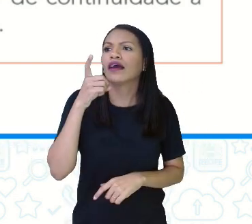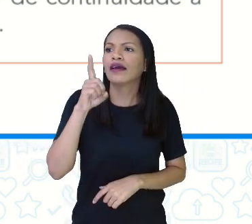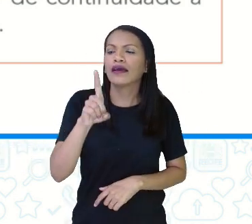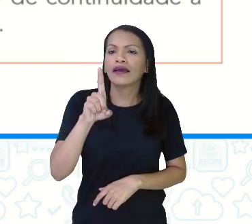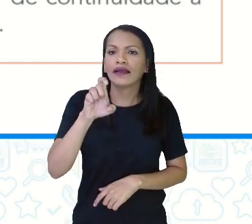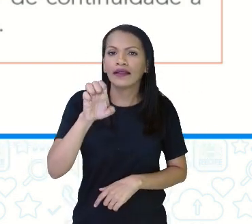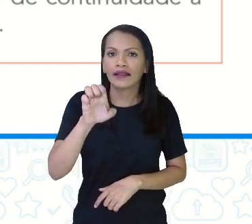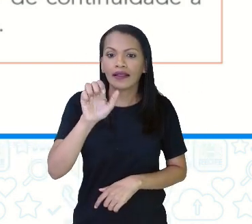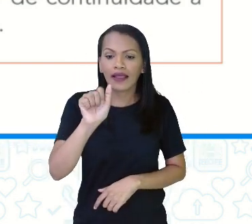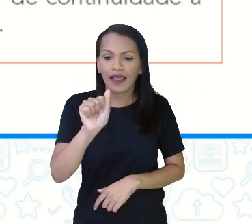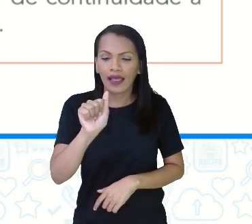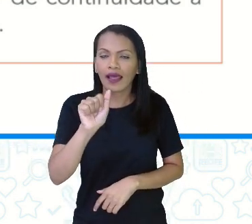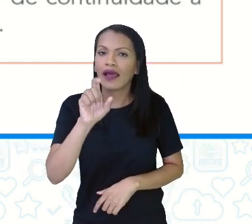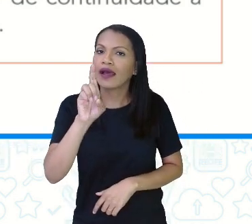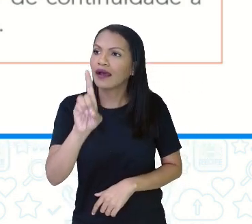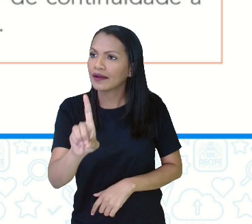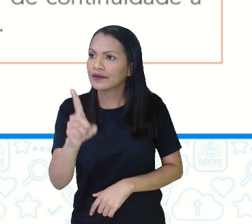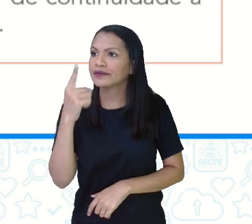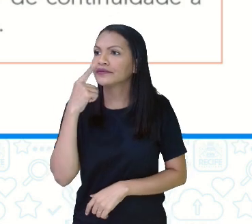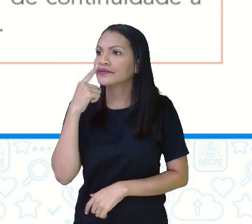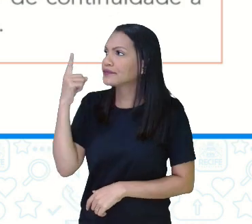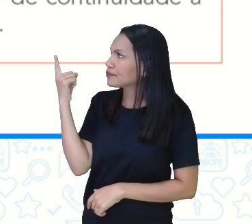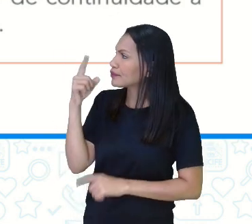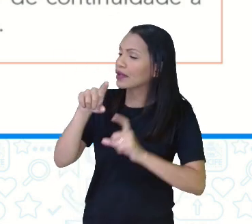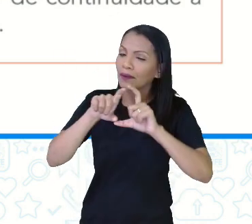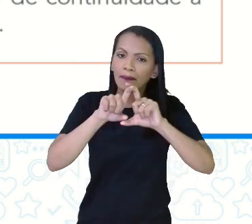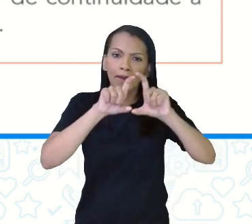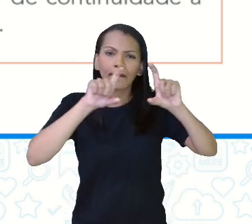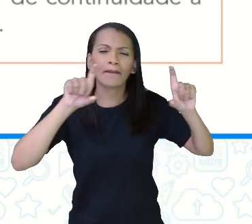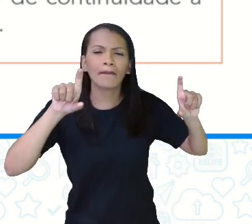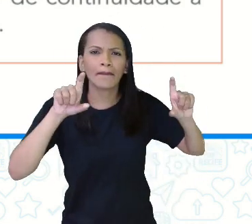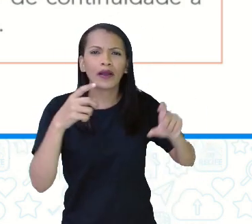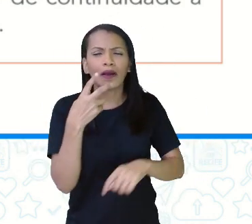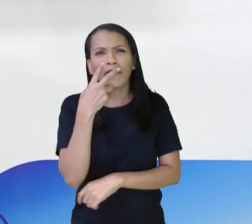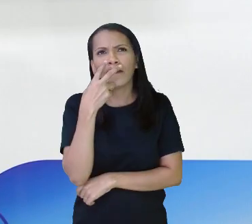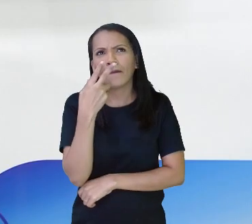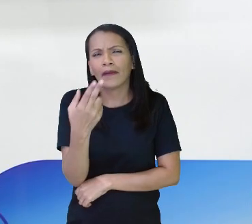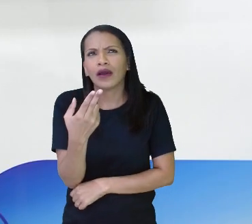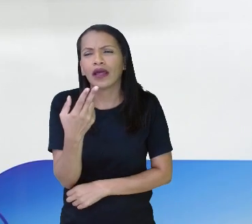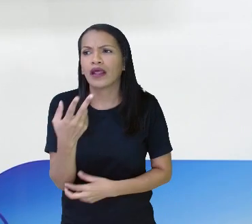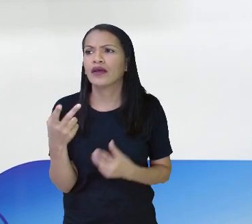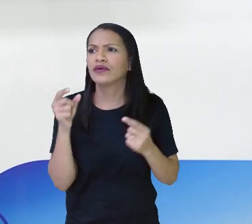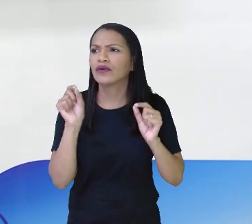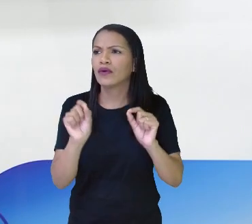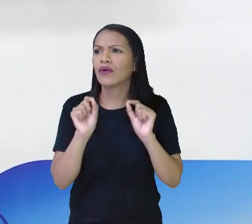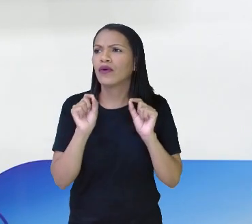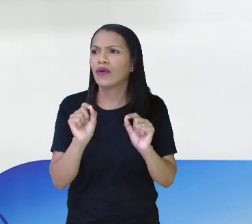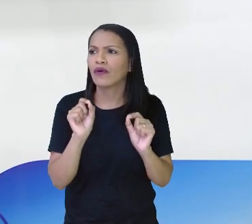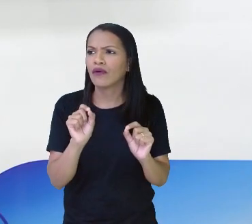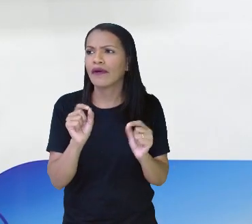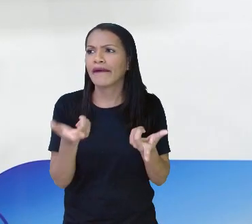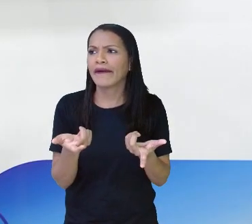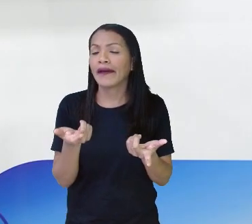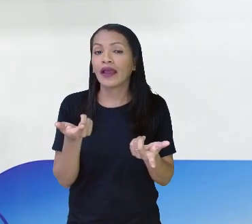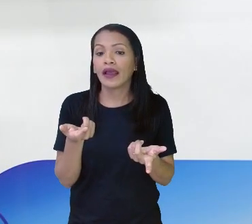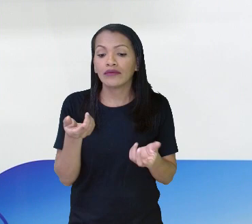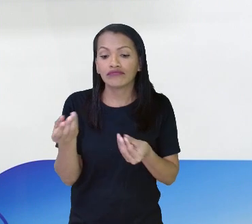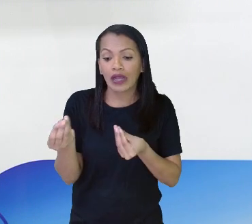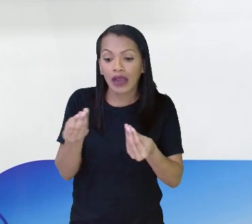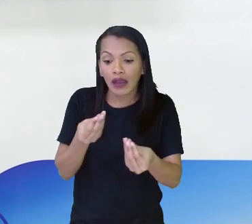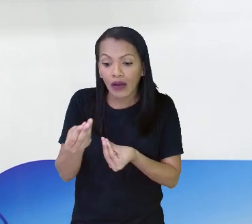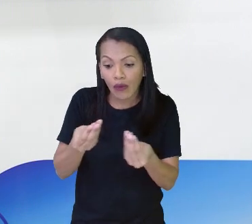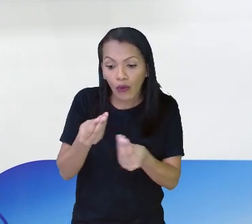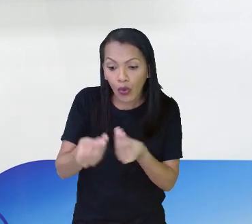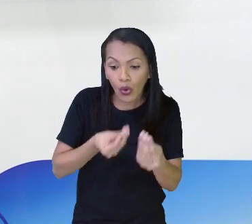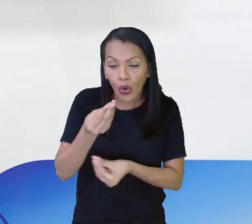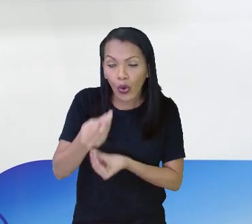conduzir. O lead aparece no primeiro parágrafo e conduz o leitor pelos principais elementos do